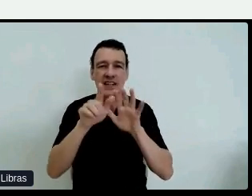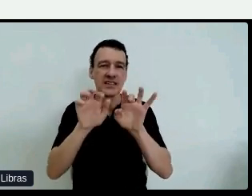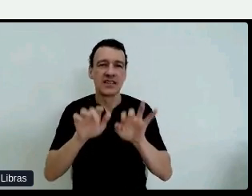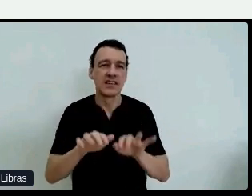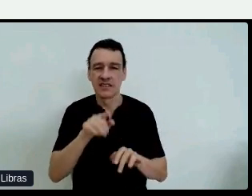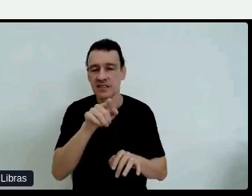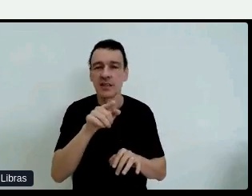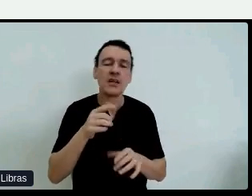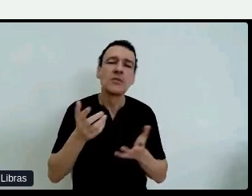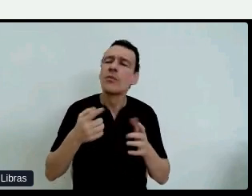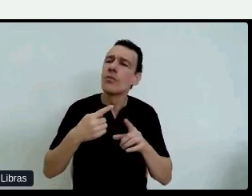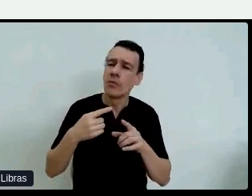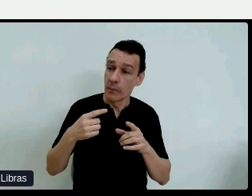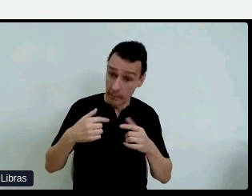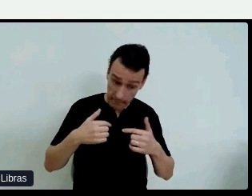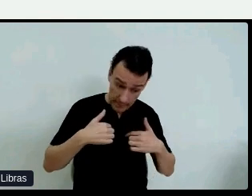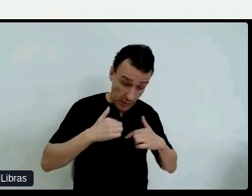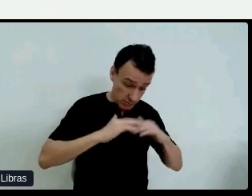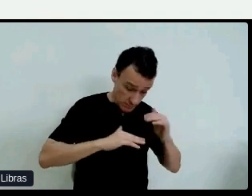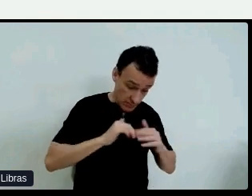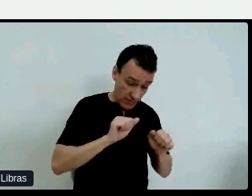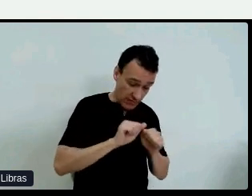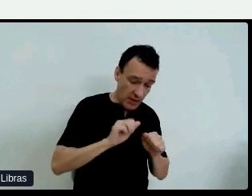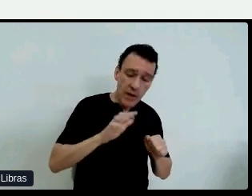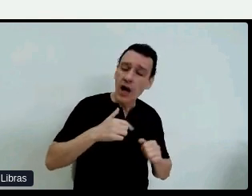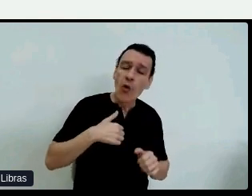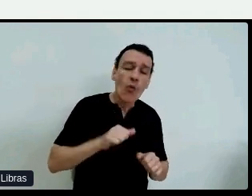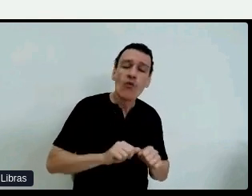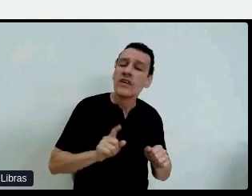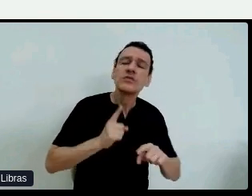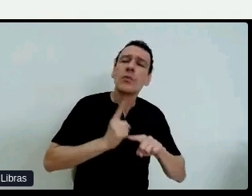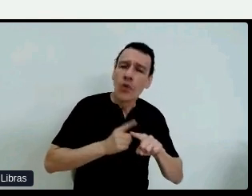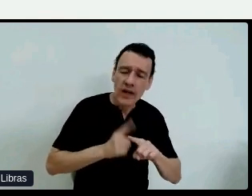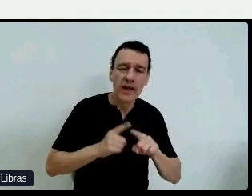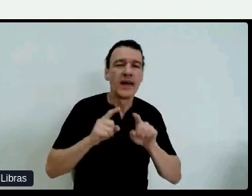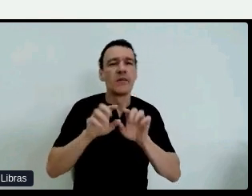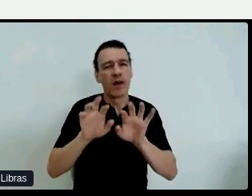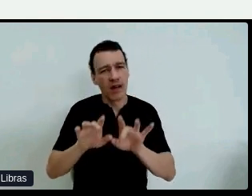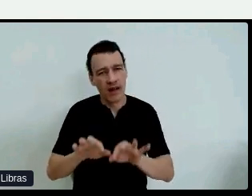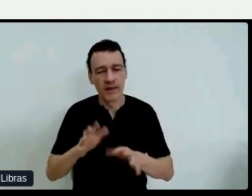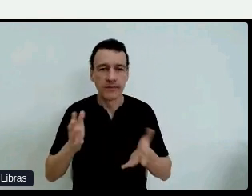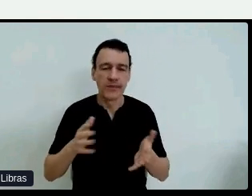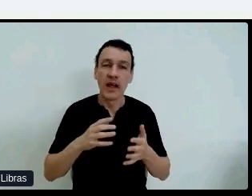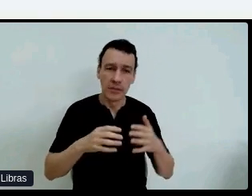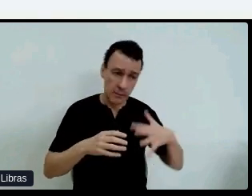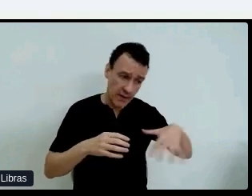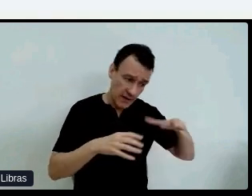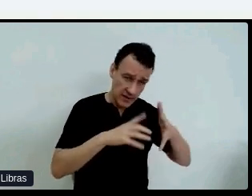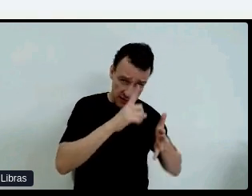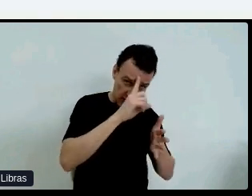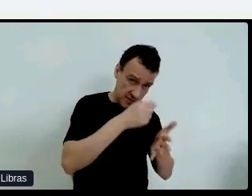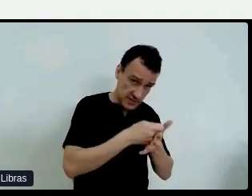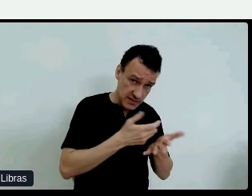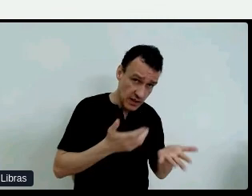o que você deveria ter feito. Foi uma decisão de negócios, né, quem foi a pessoa